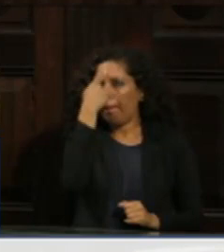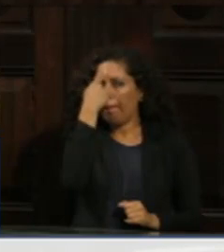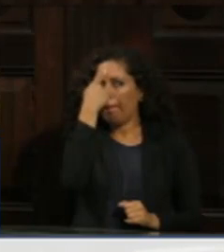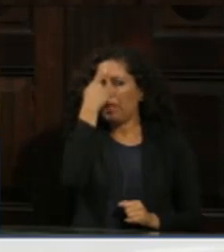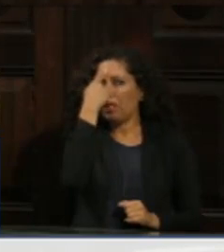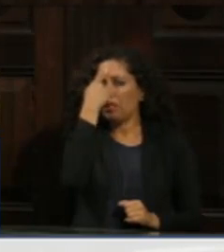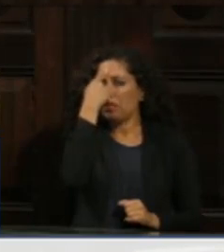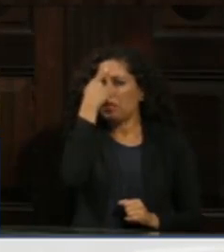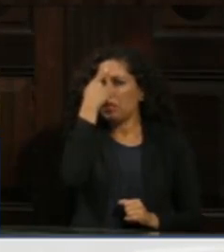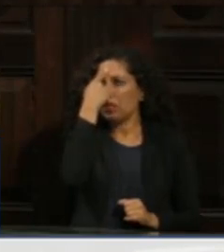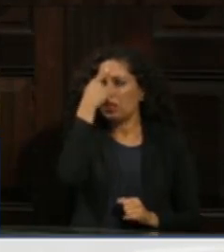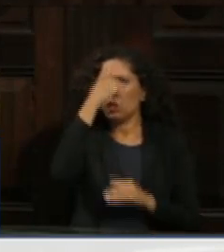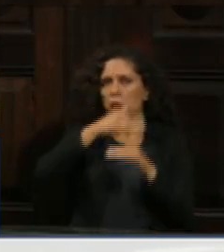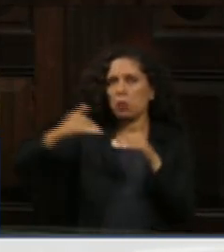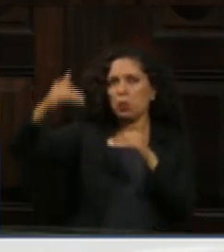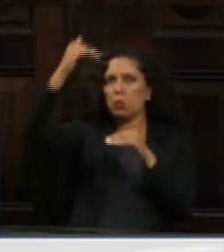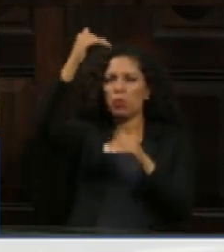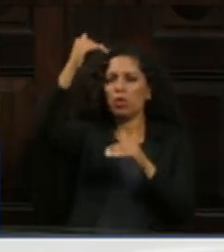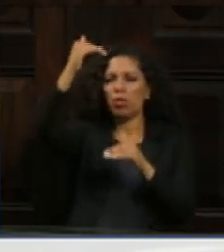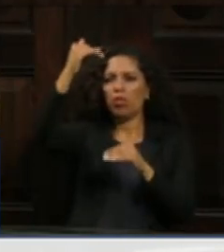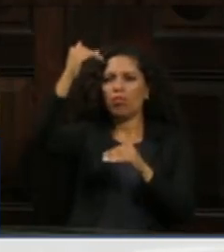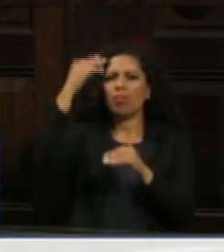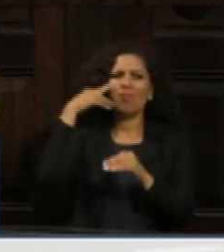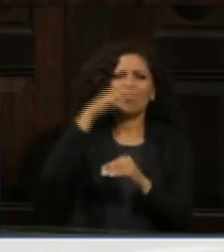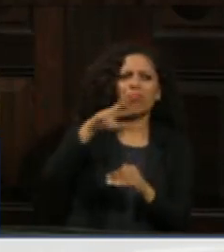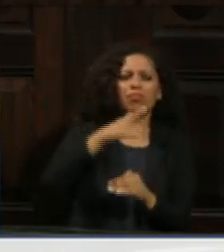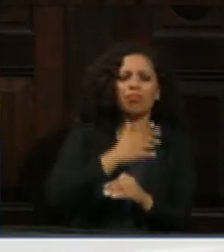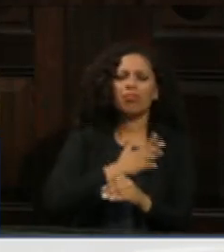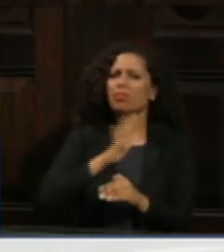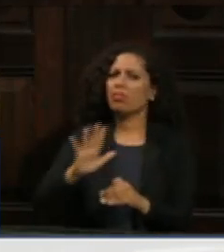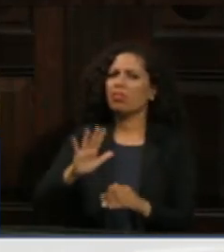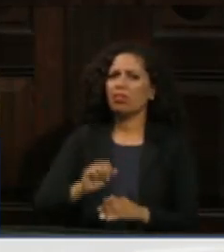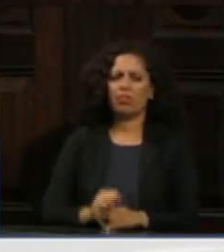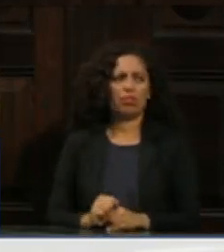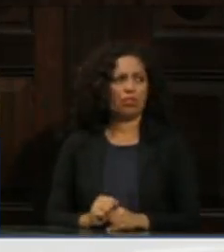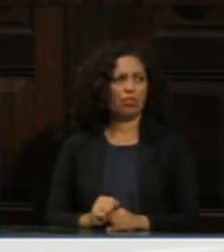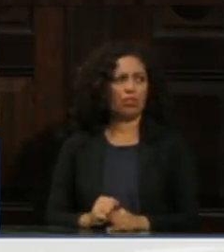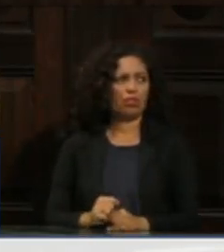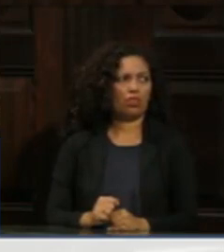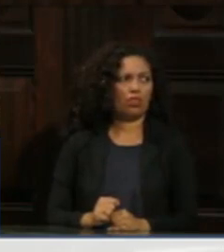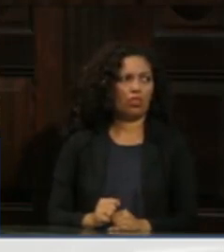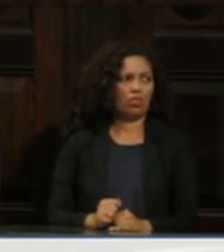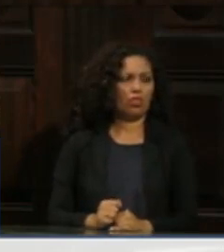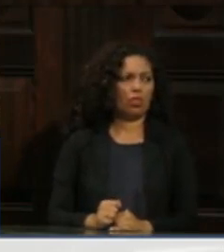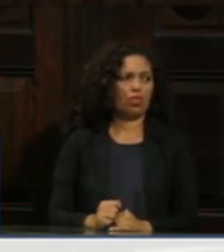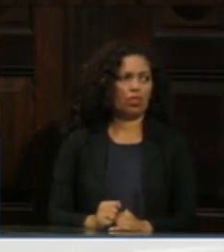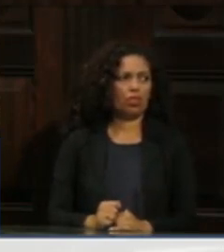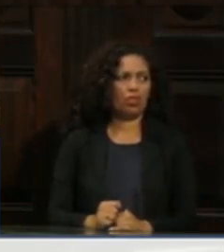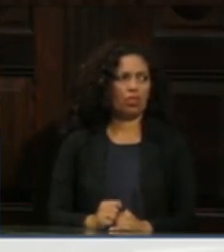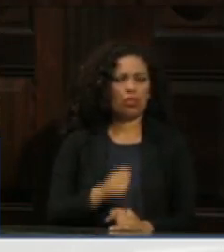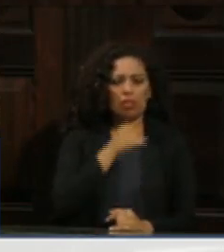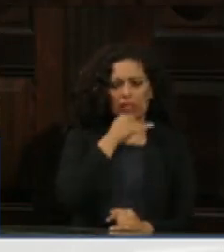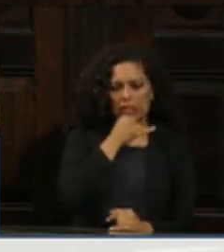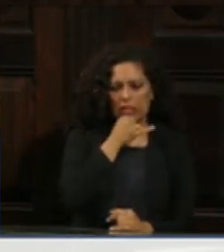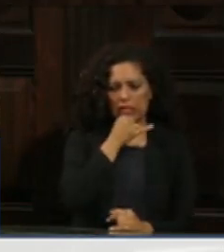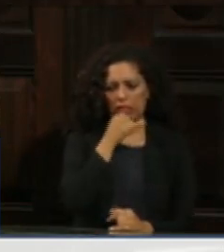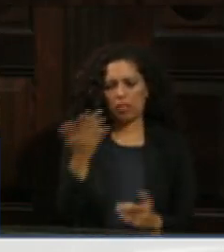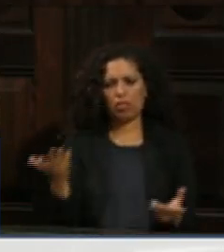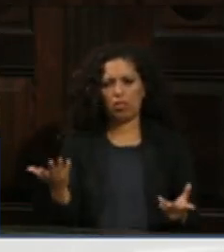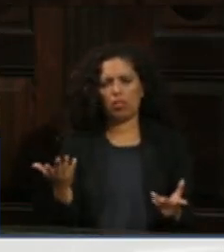desconstrução do poder legislativo, da atividade pública na política? Isso serve a algum projeto. Em